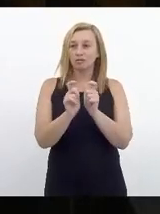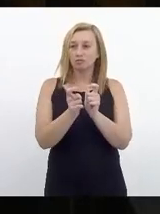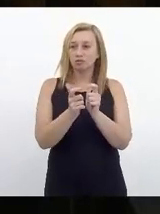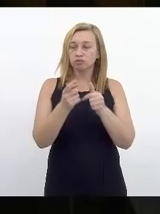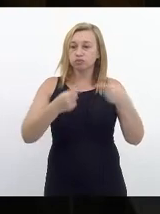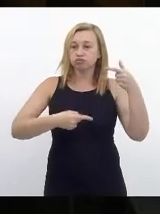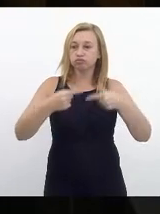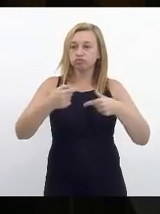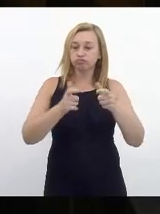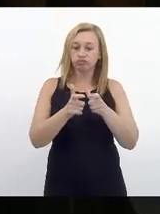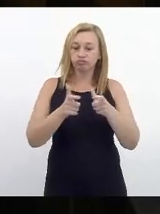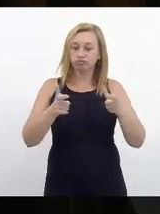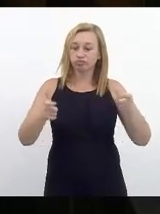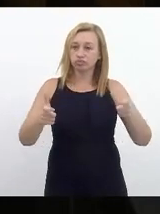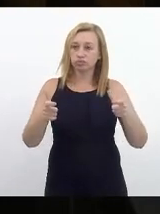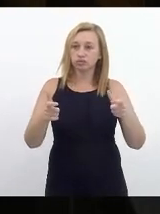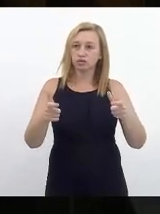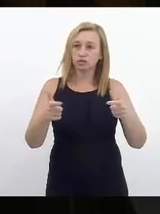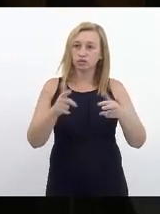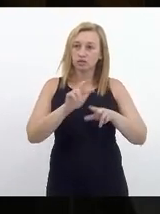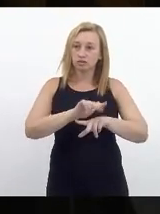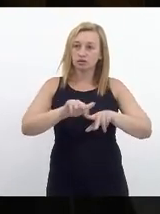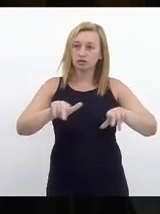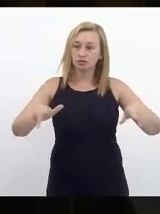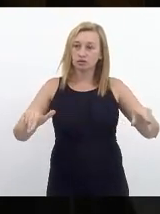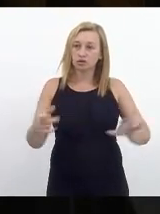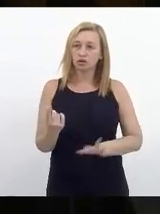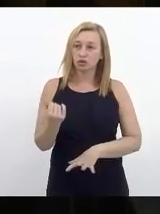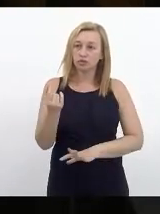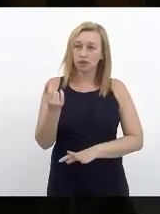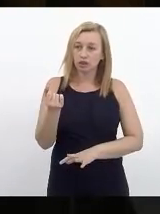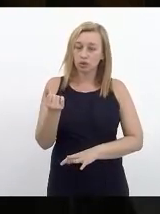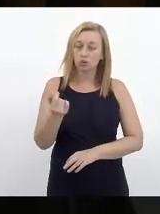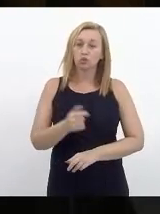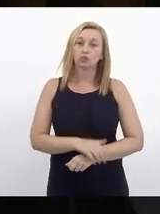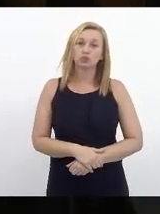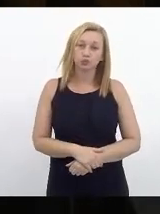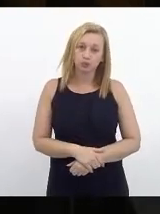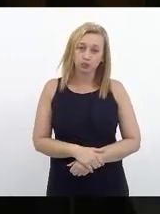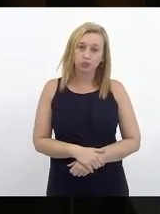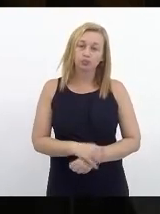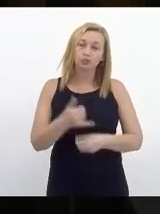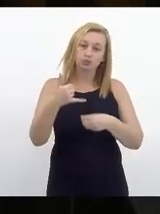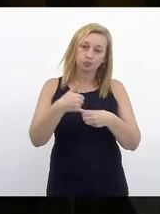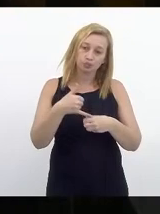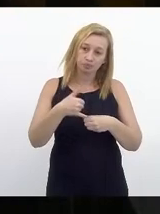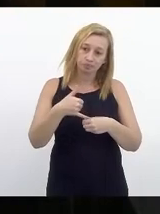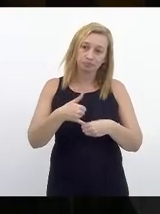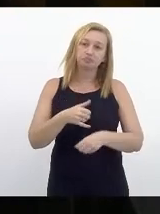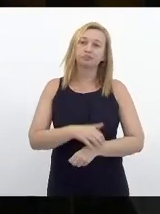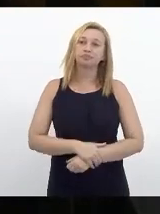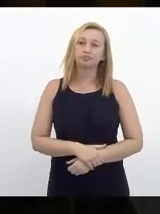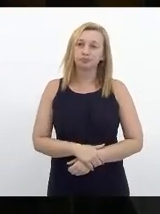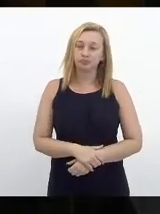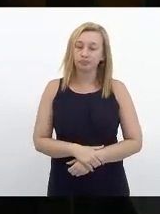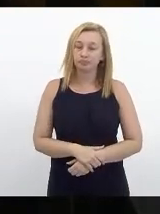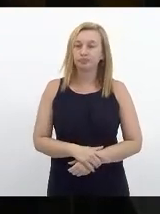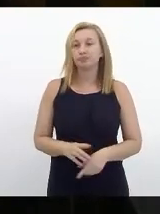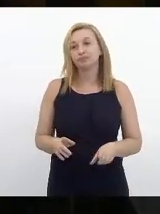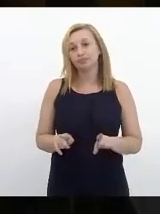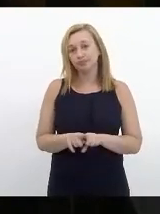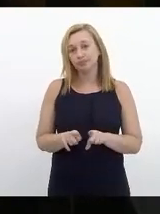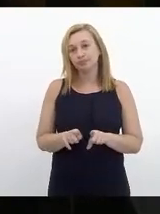exorbitante de definição de preço dos combustíveis,